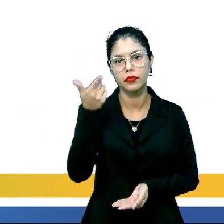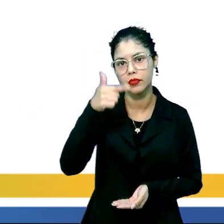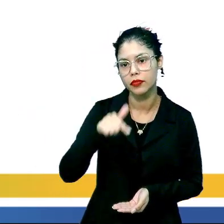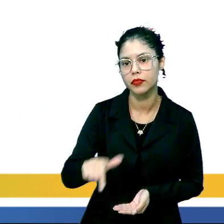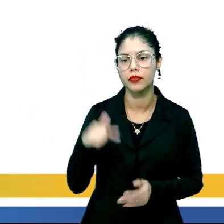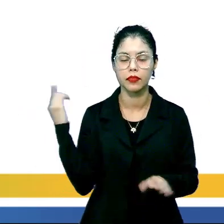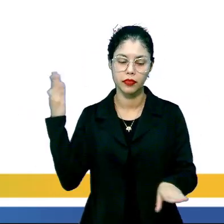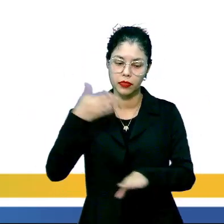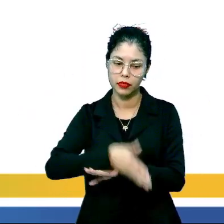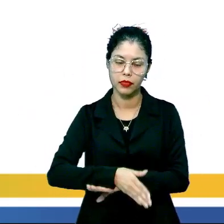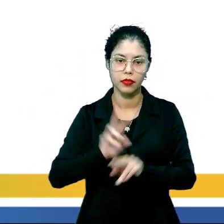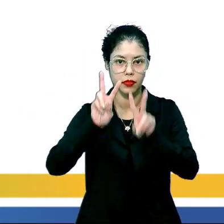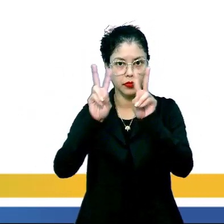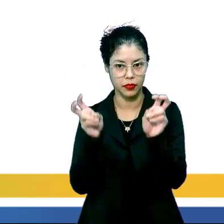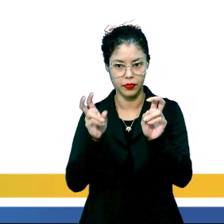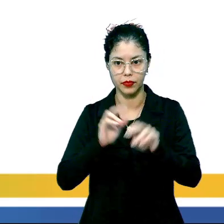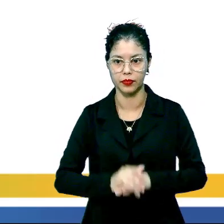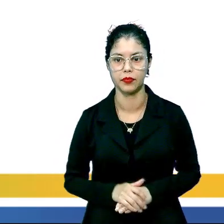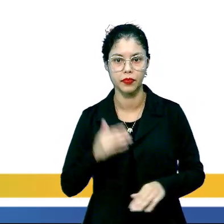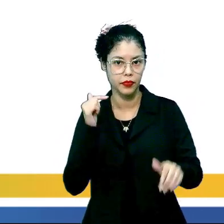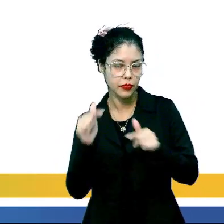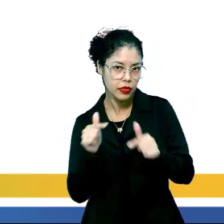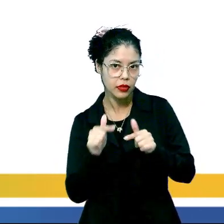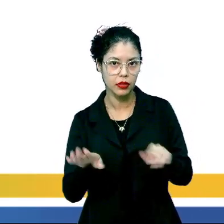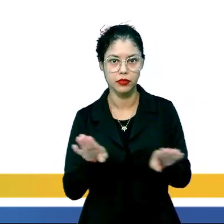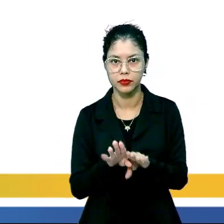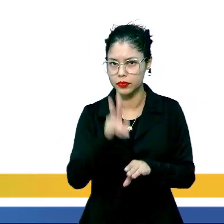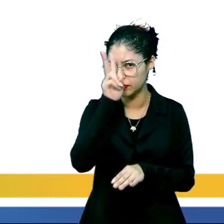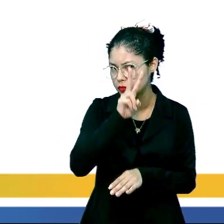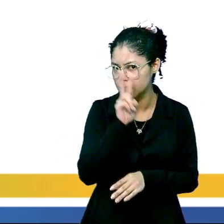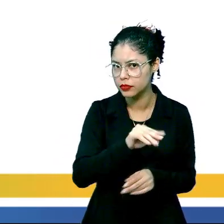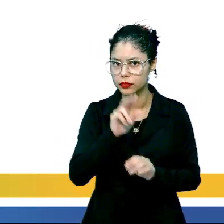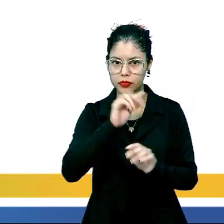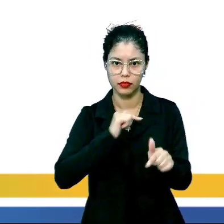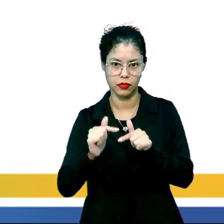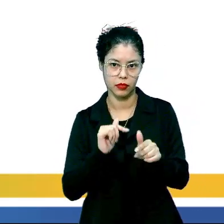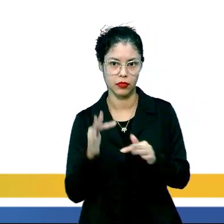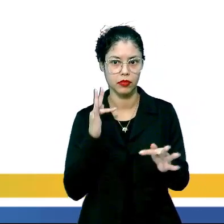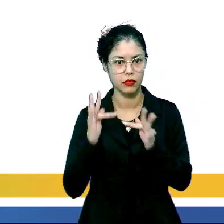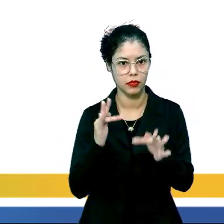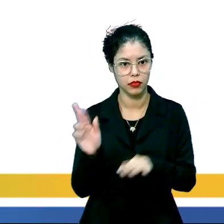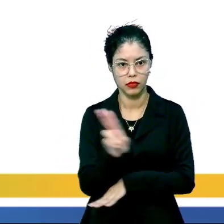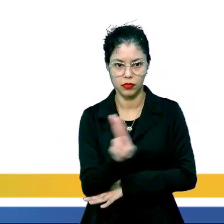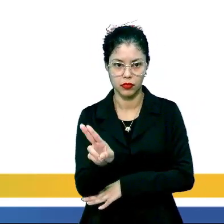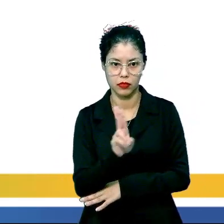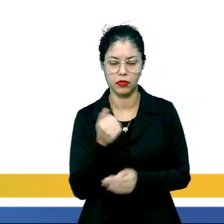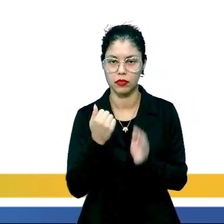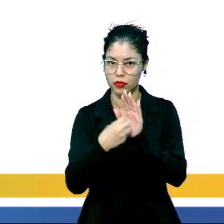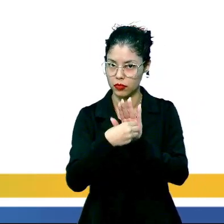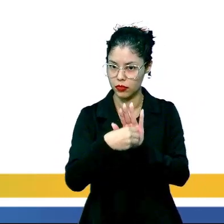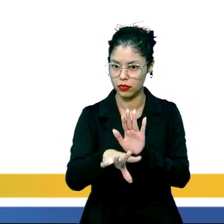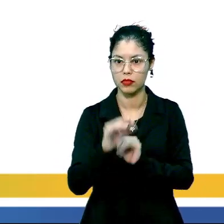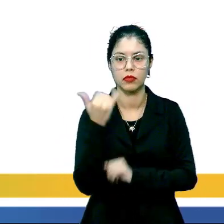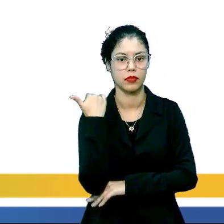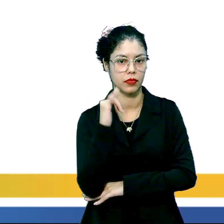novamente adentrar nesse assunto. Trabalho, vocês lembram que é o nome físico para transferência de